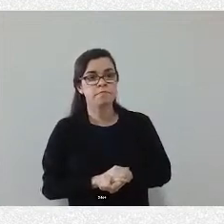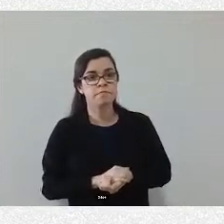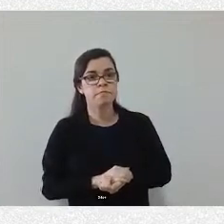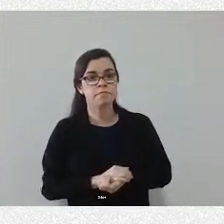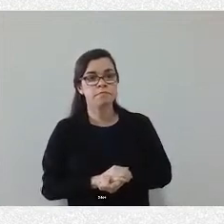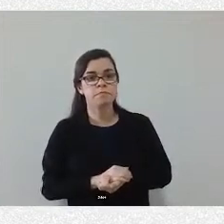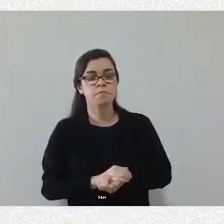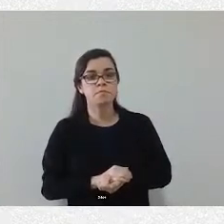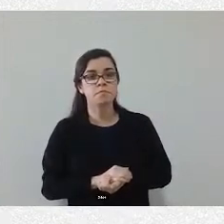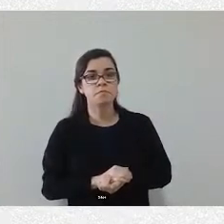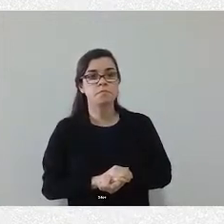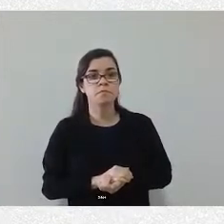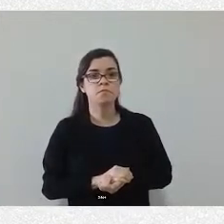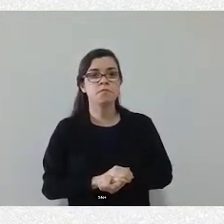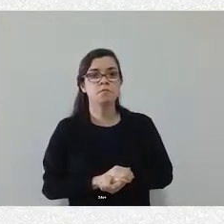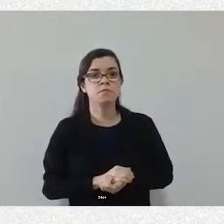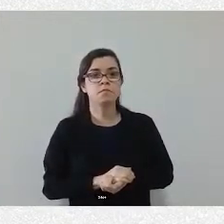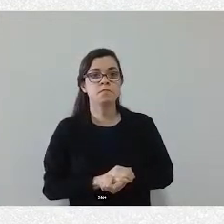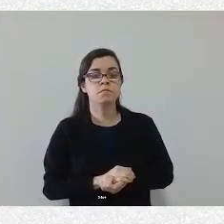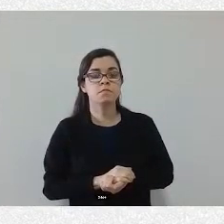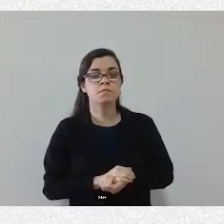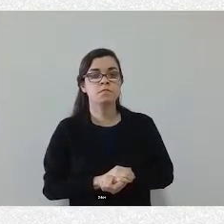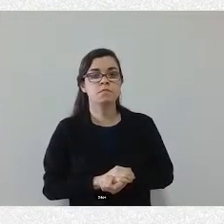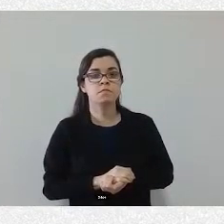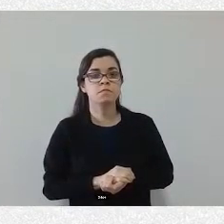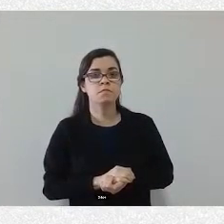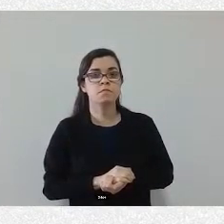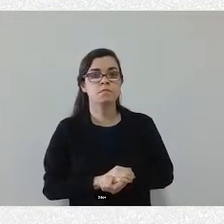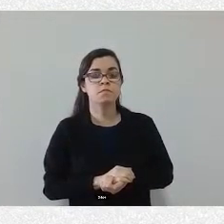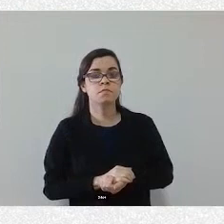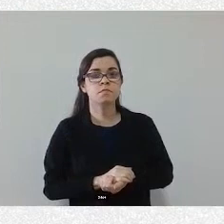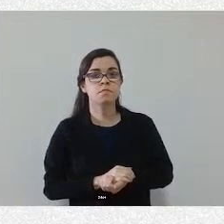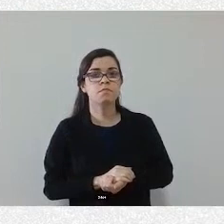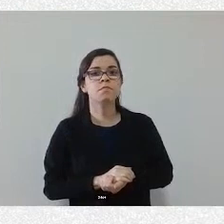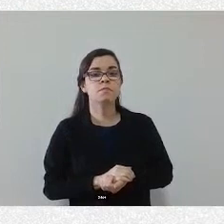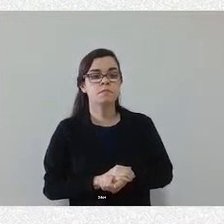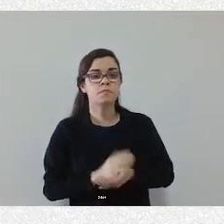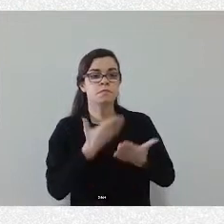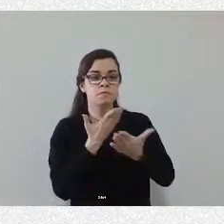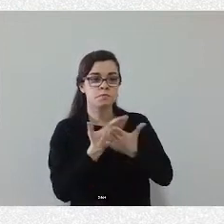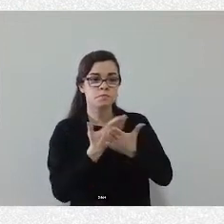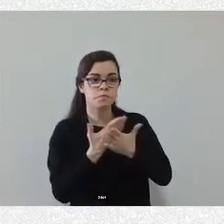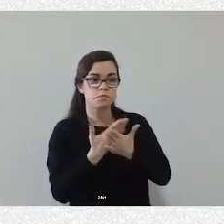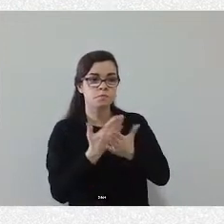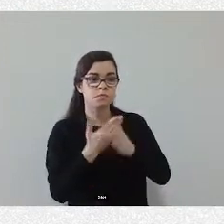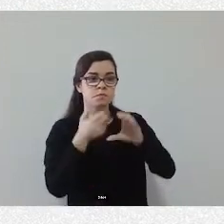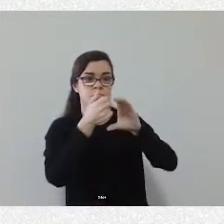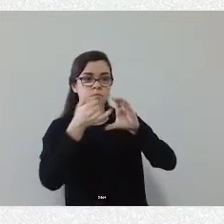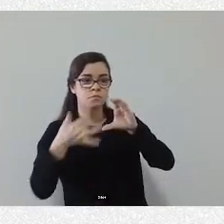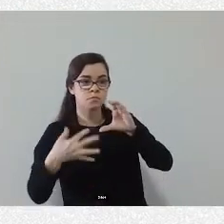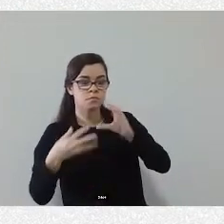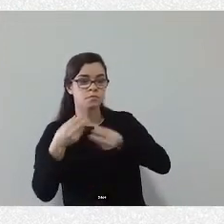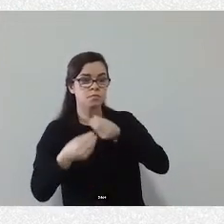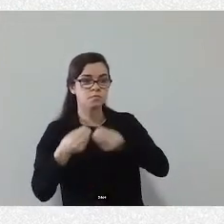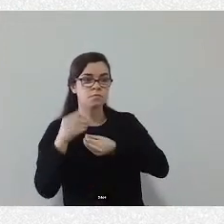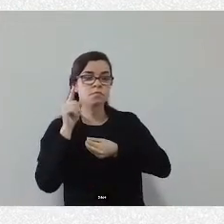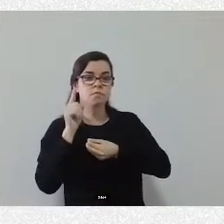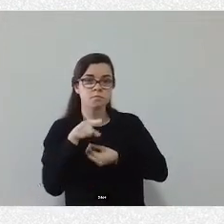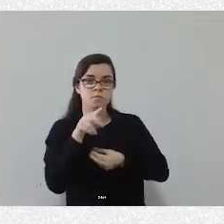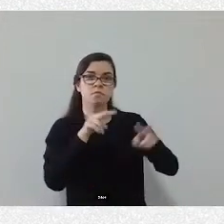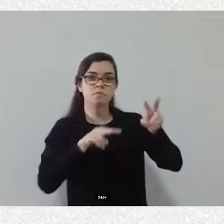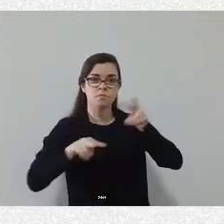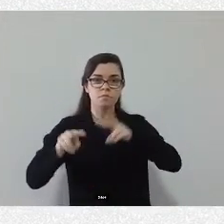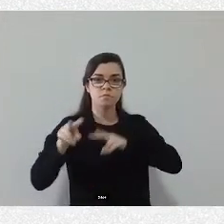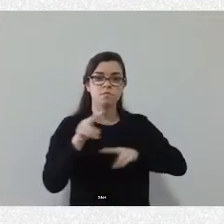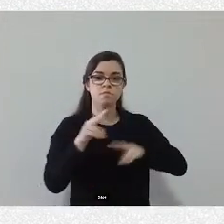O estudo, de novo, reforçando uma característica essencial, é um estudo observacional. A gente vai estar seguindo aquelas